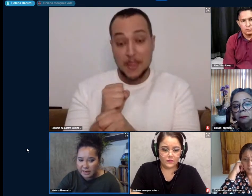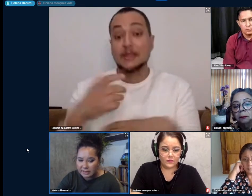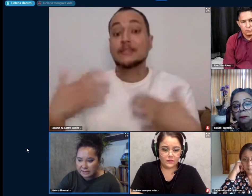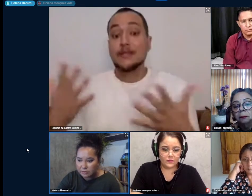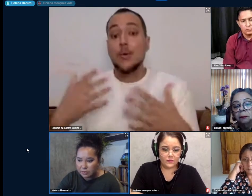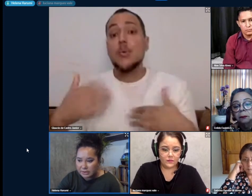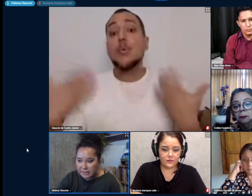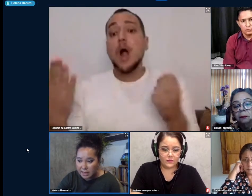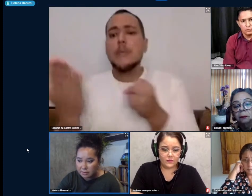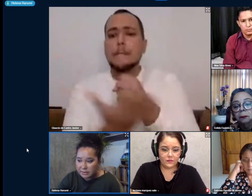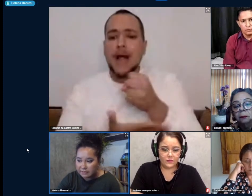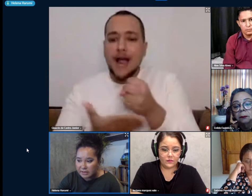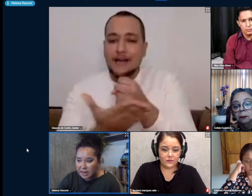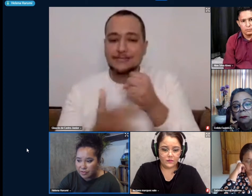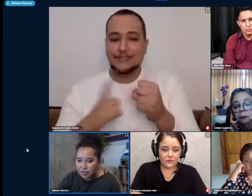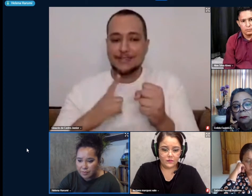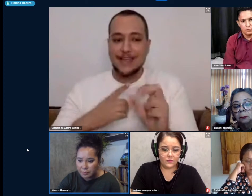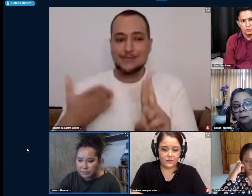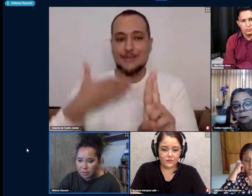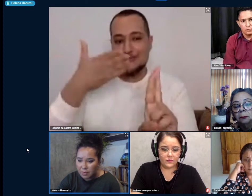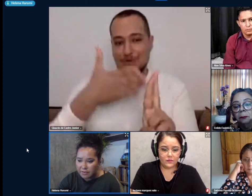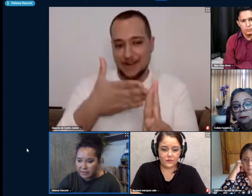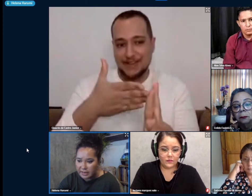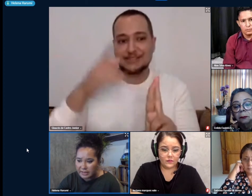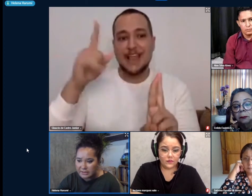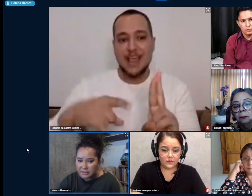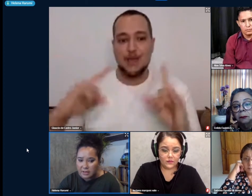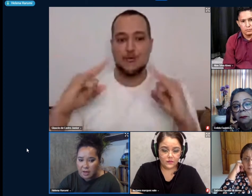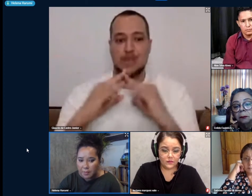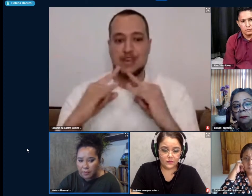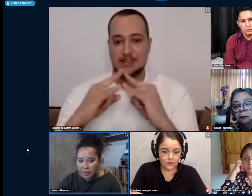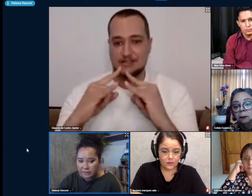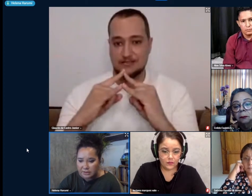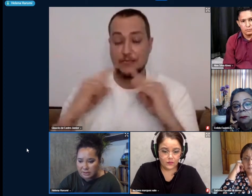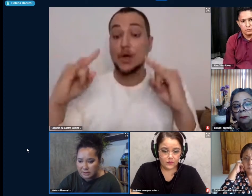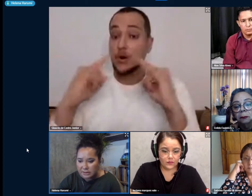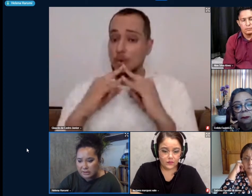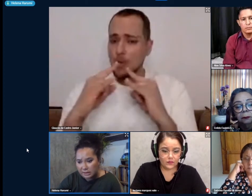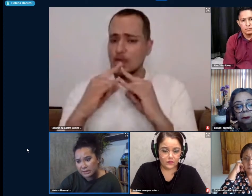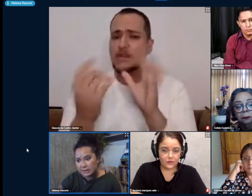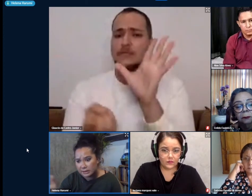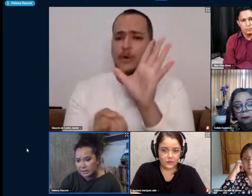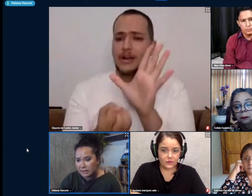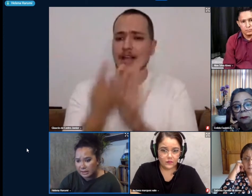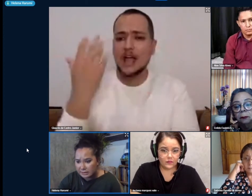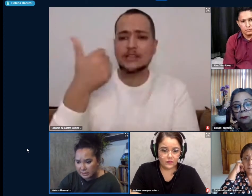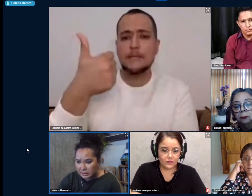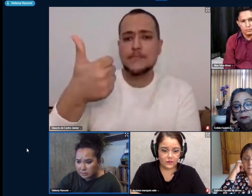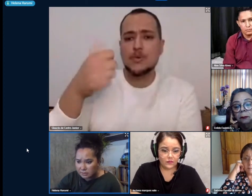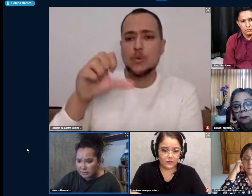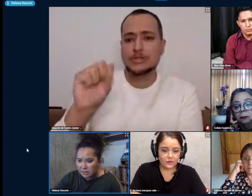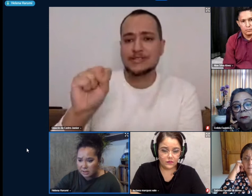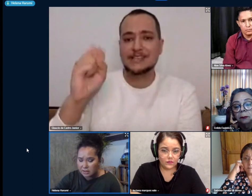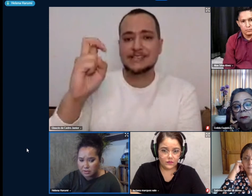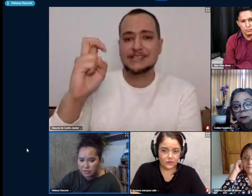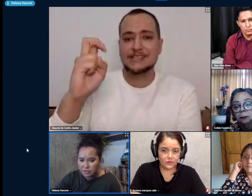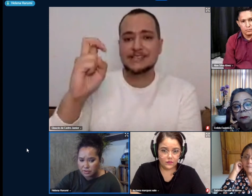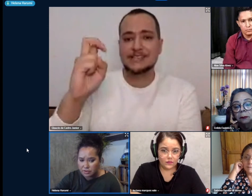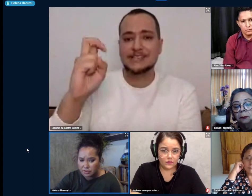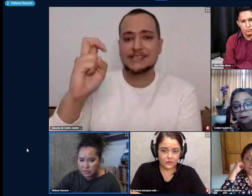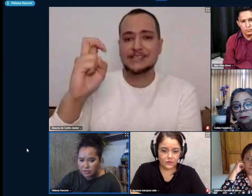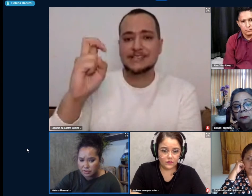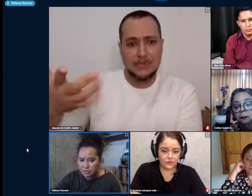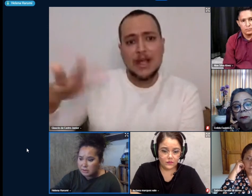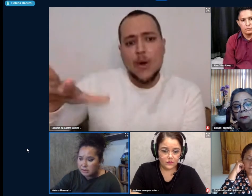quando você fala que são dois séculos, na verdade, a gente usa como referência por volta de 163 anos